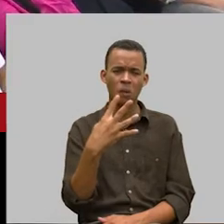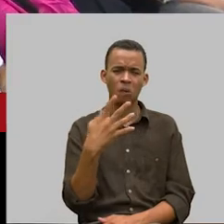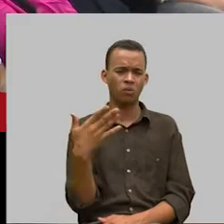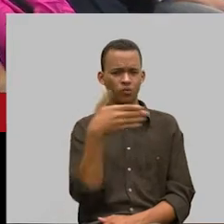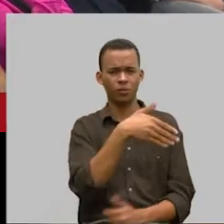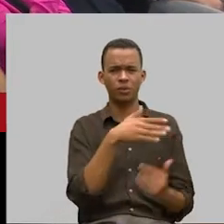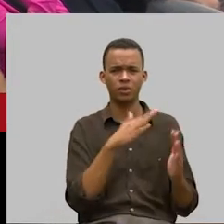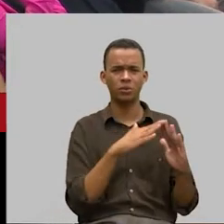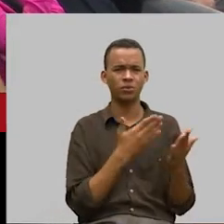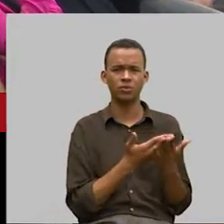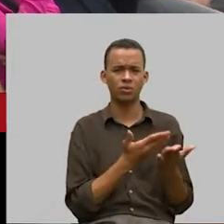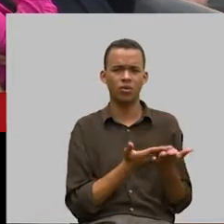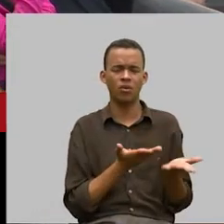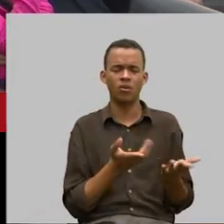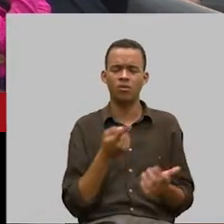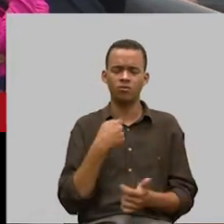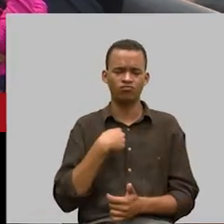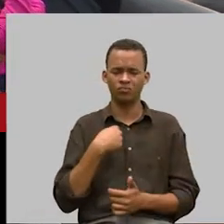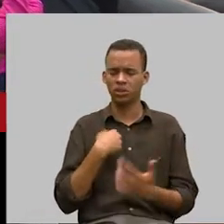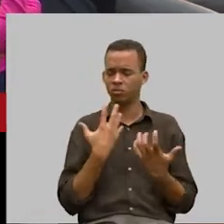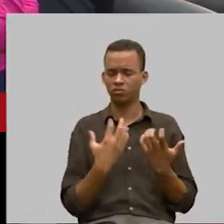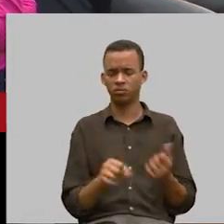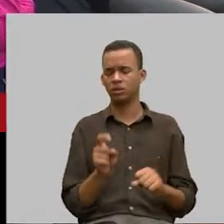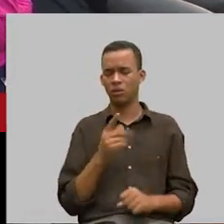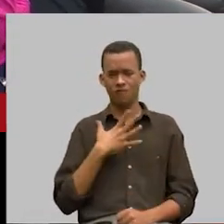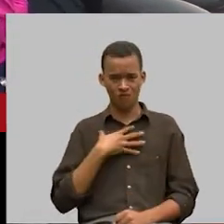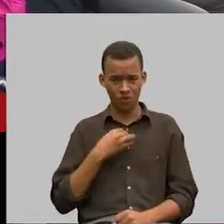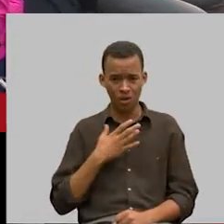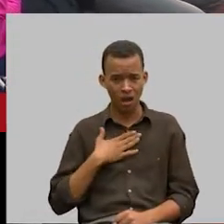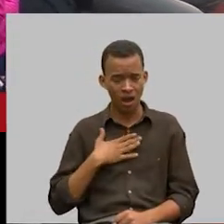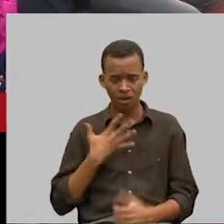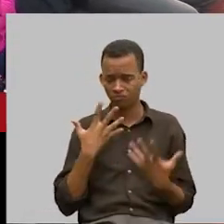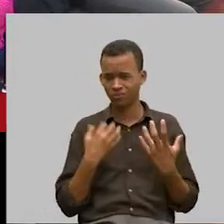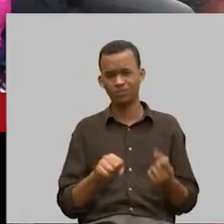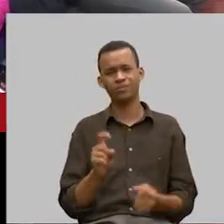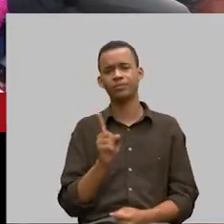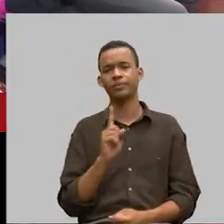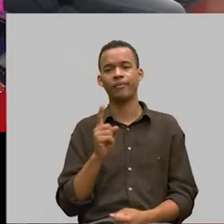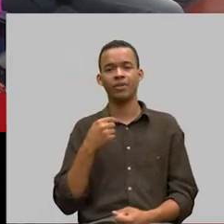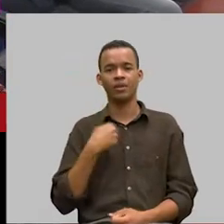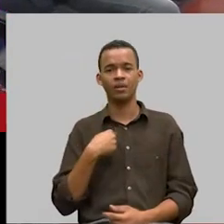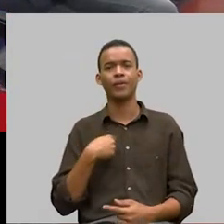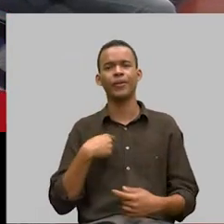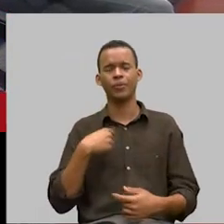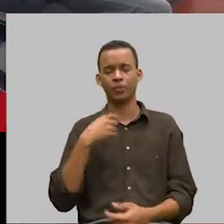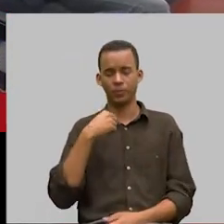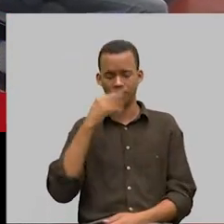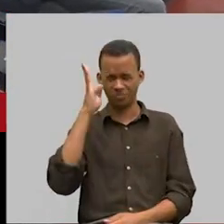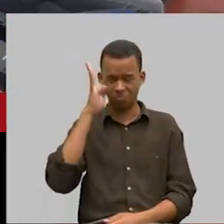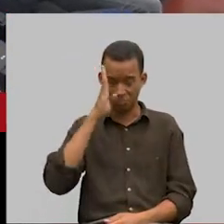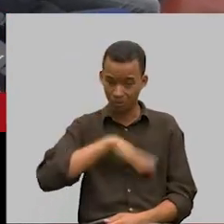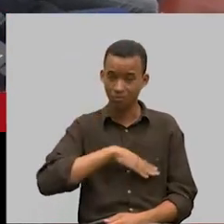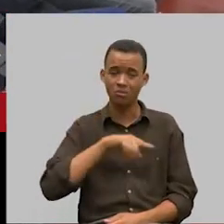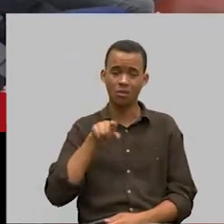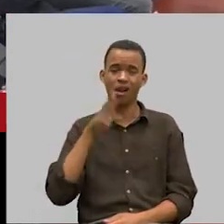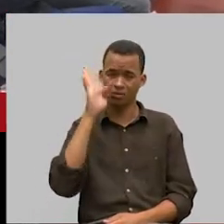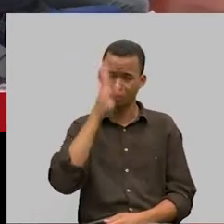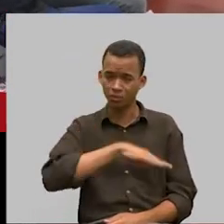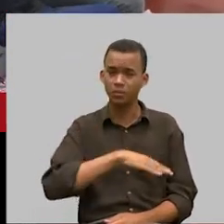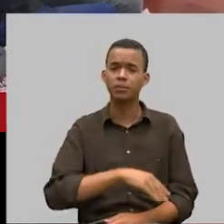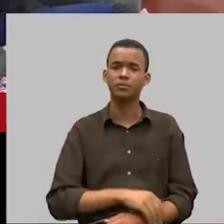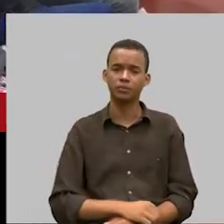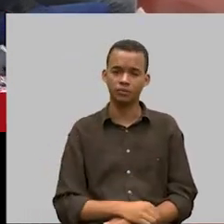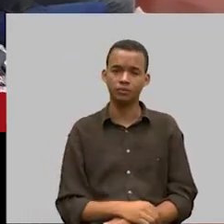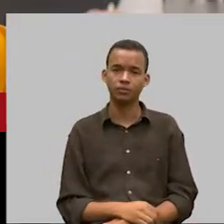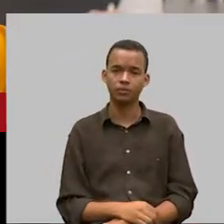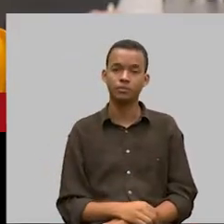mas no mínimo falar para isso não passar esquecido né eh Então essa discussão que é cara eu acho que um desafio que nós